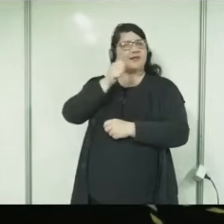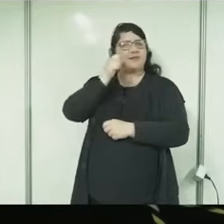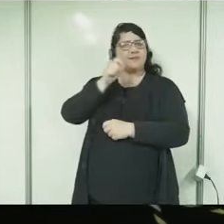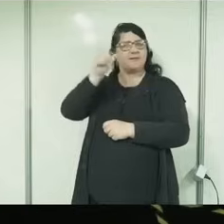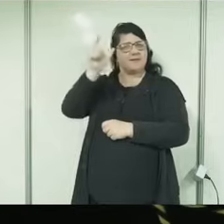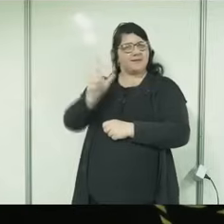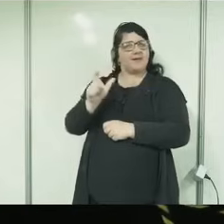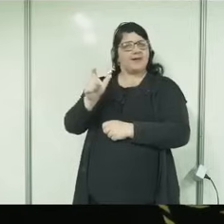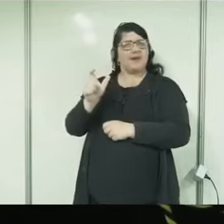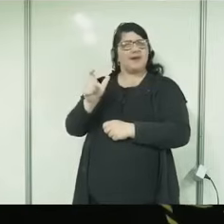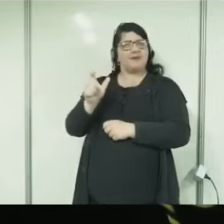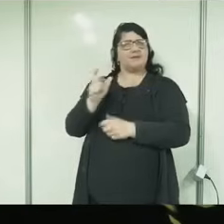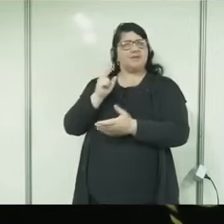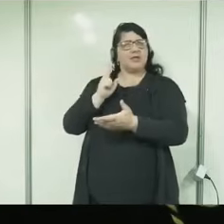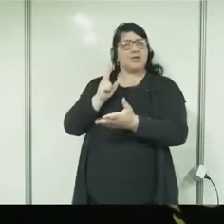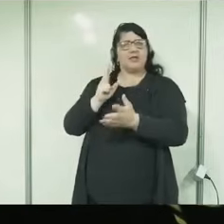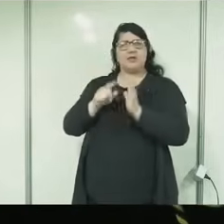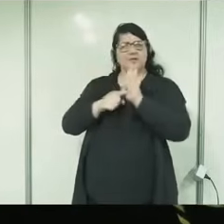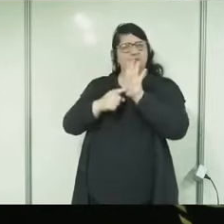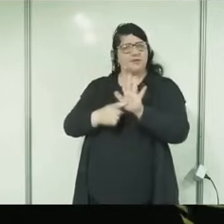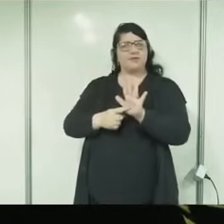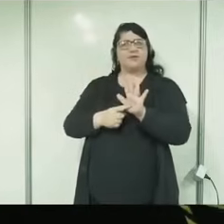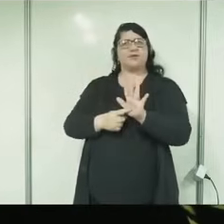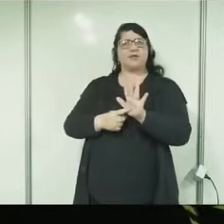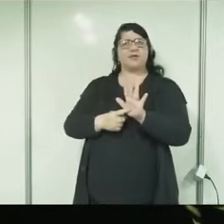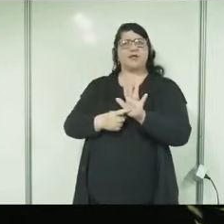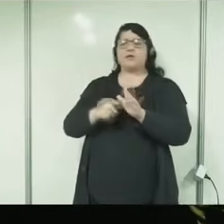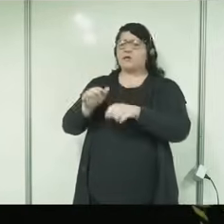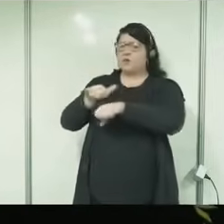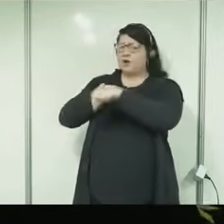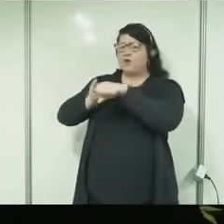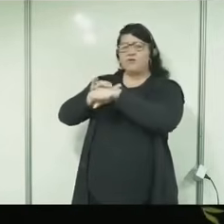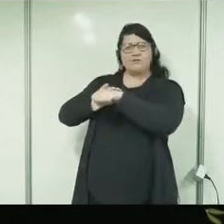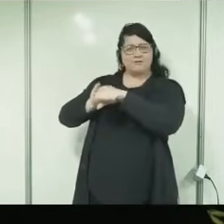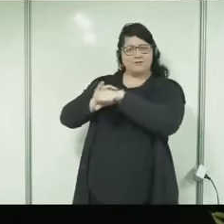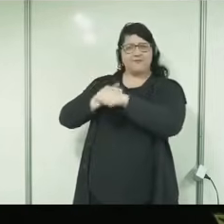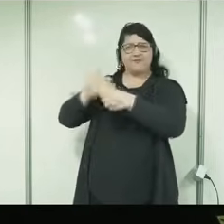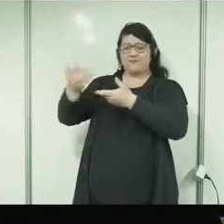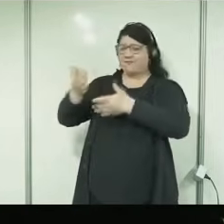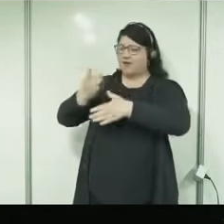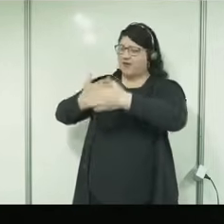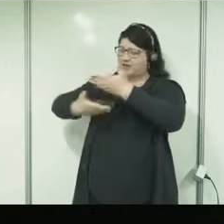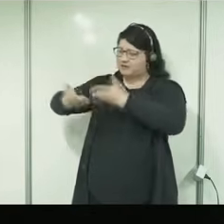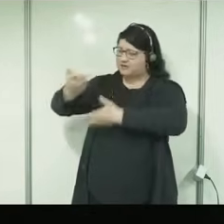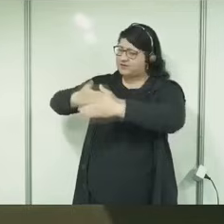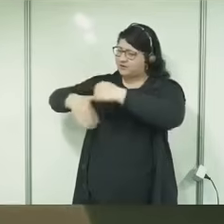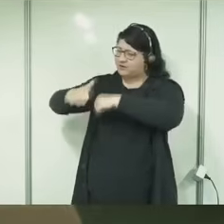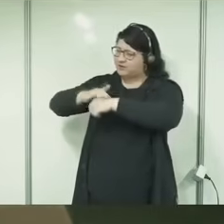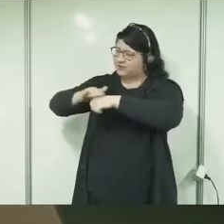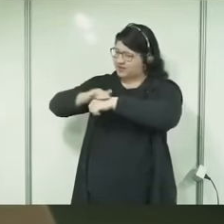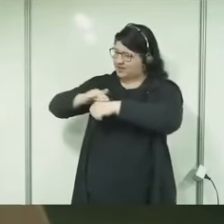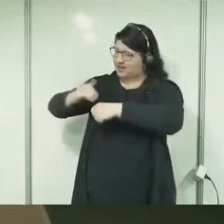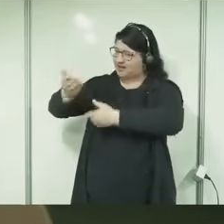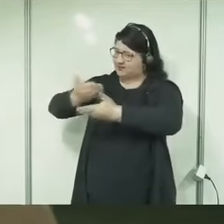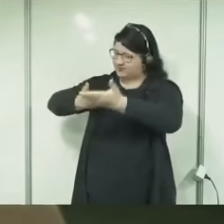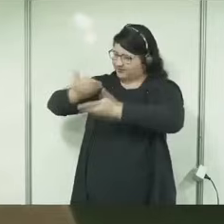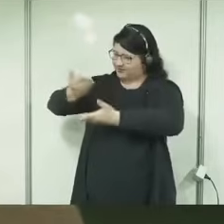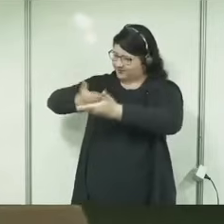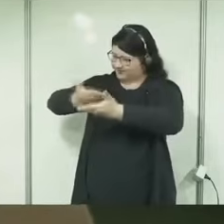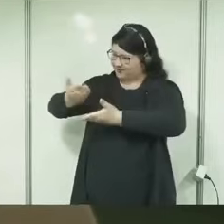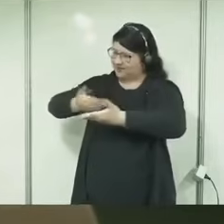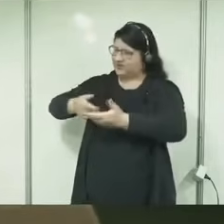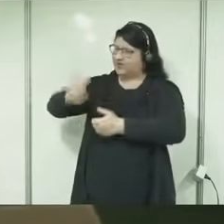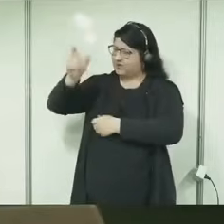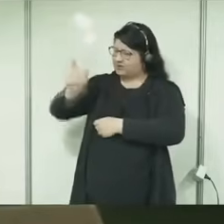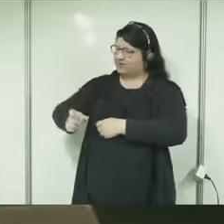tua força, o teu entusiasmo, mas agora o teu rosto diz que tu está triste. Por